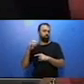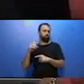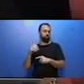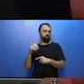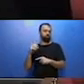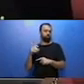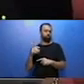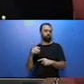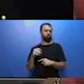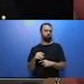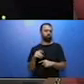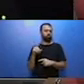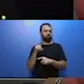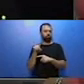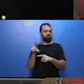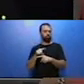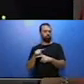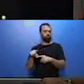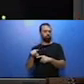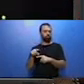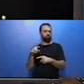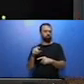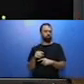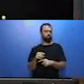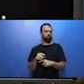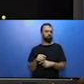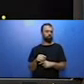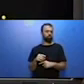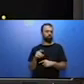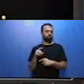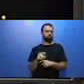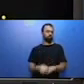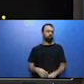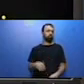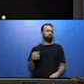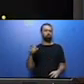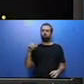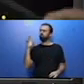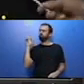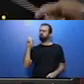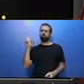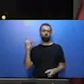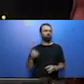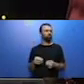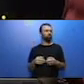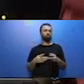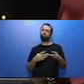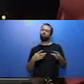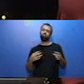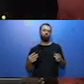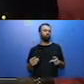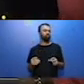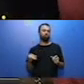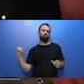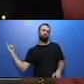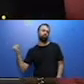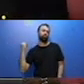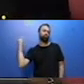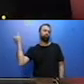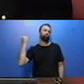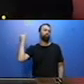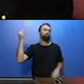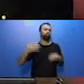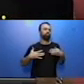fósforo, cobre e no selênio. Todos esses sais minerais, encontramos isso e são importantes para o nosso corpo, para dar